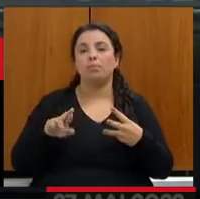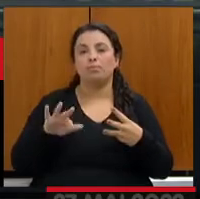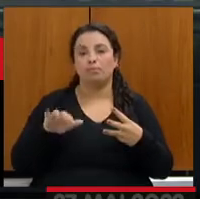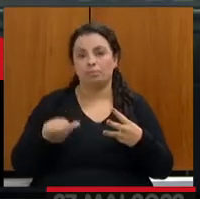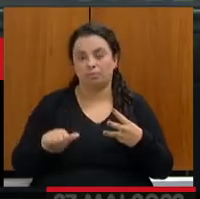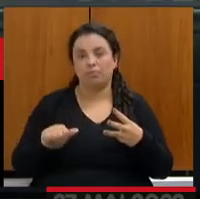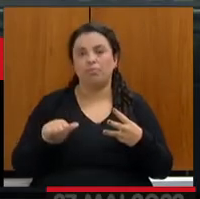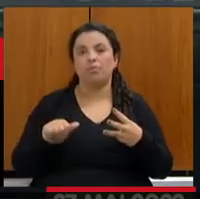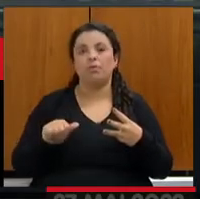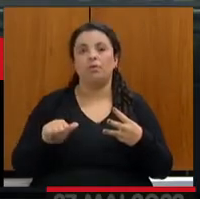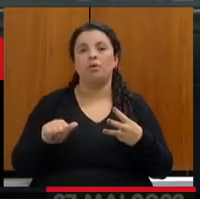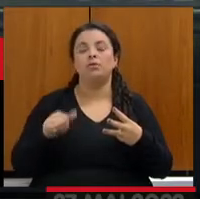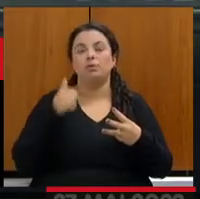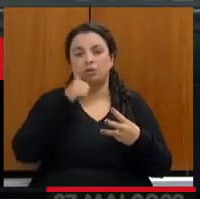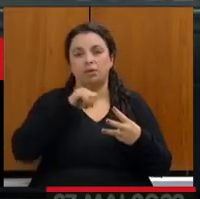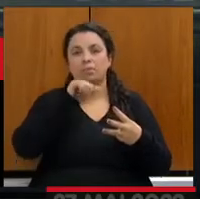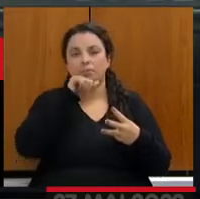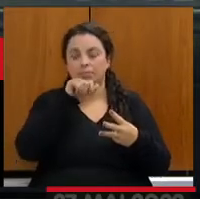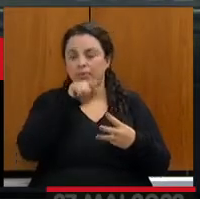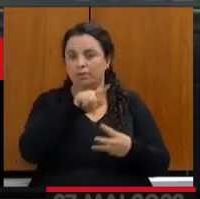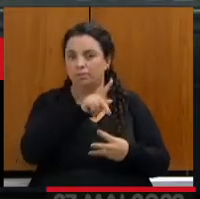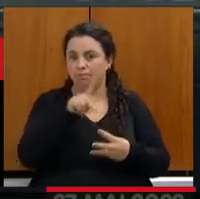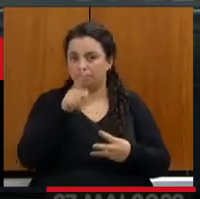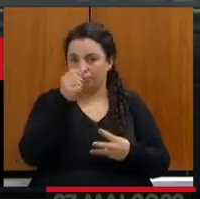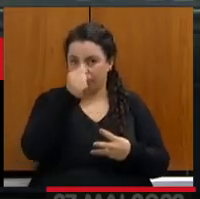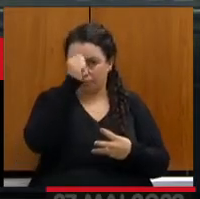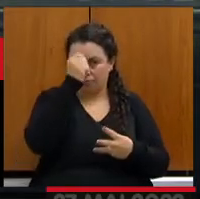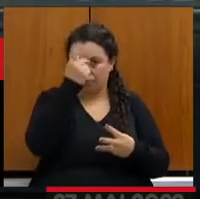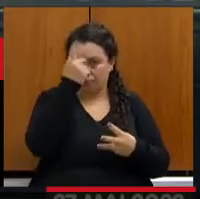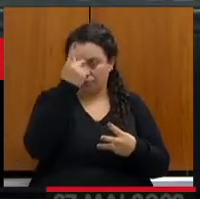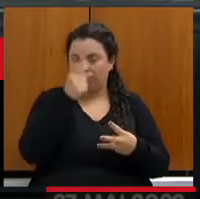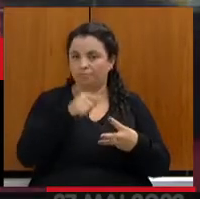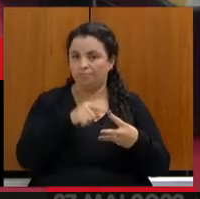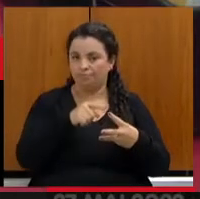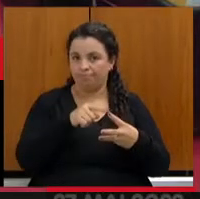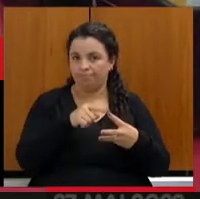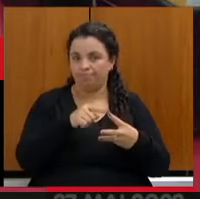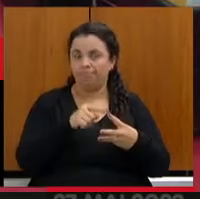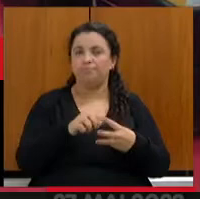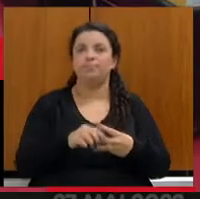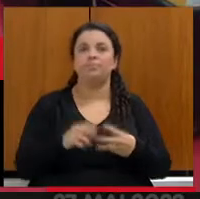nossa mãe da presidente Ana Paula Siqueira